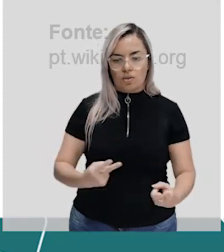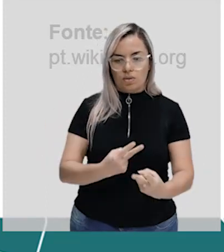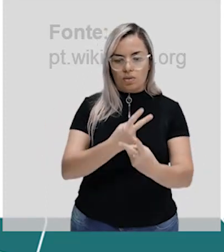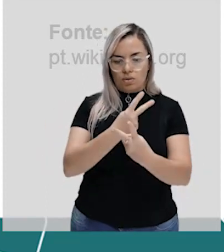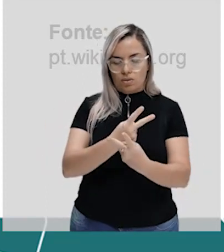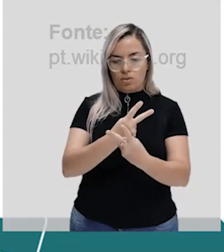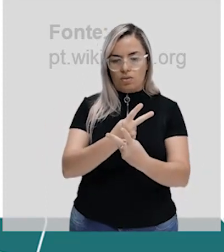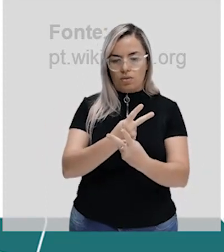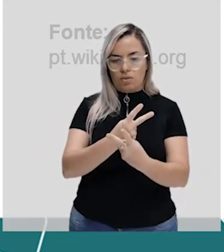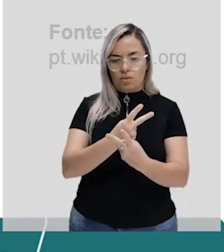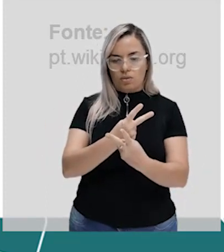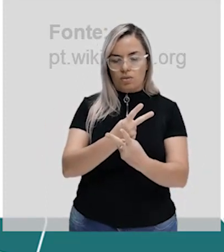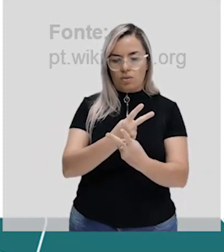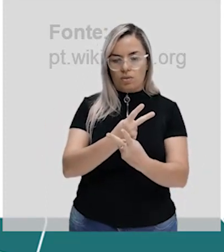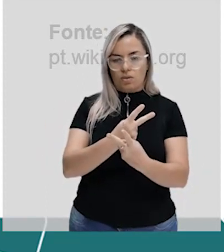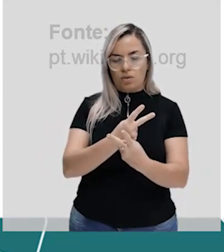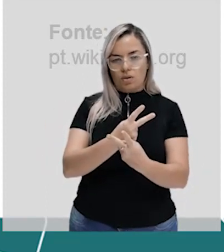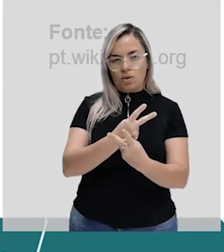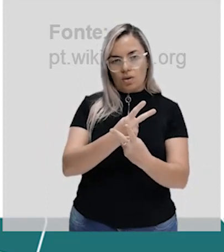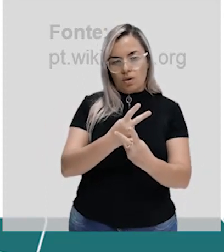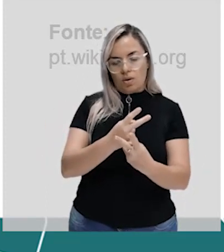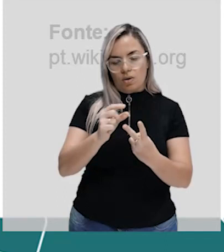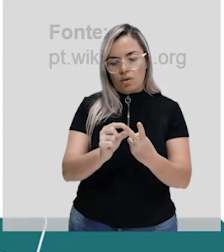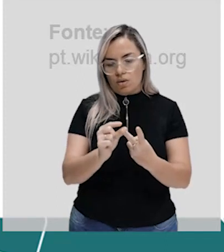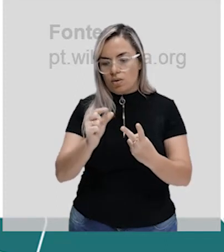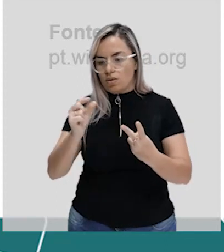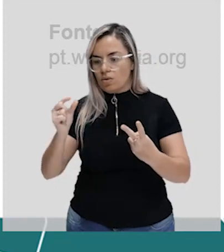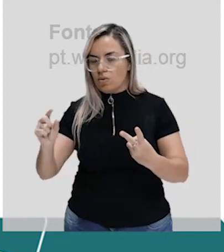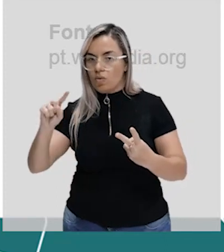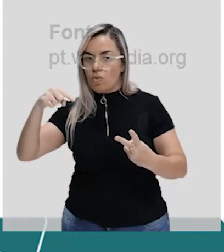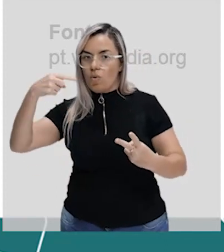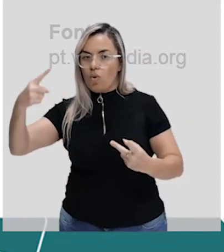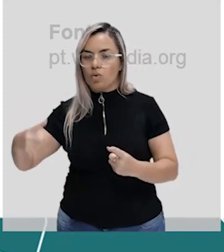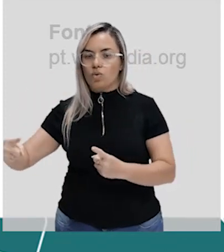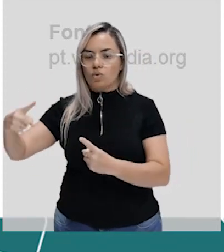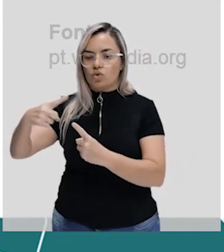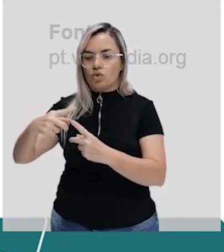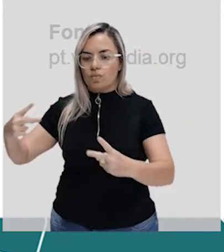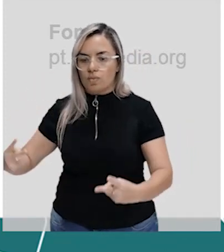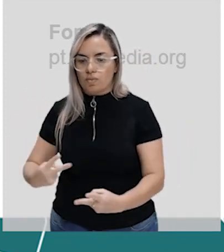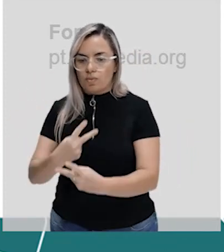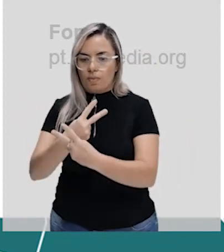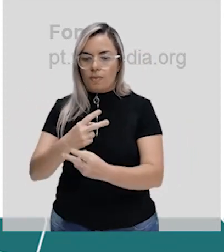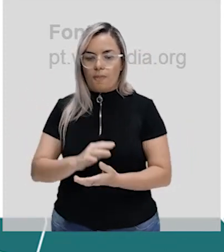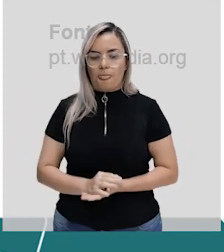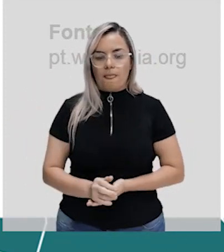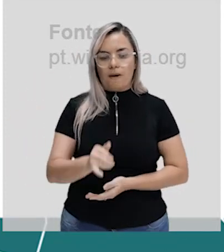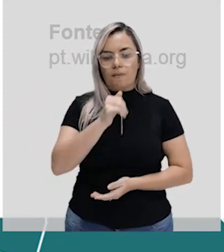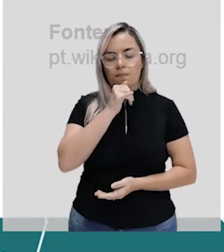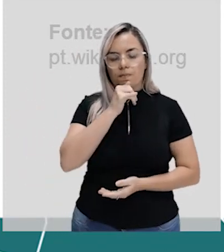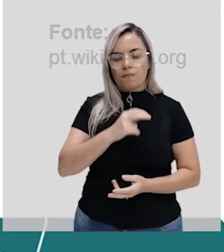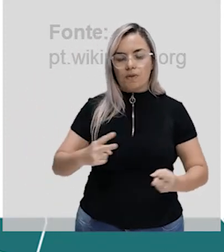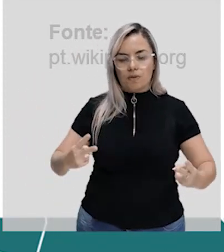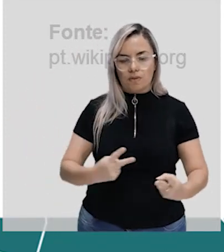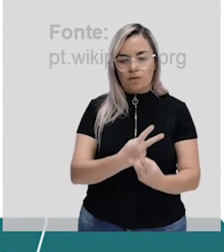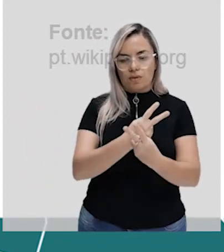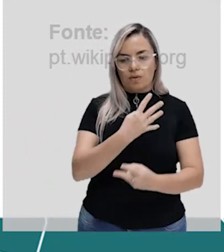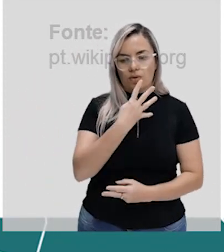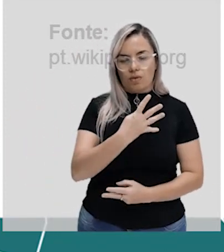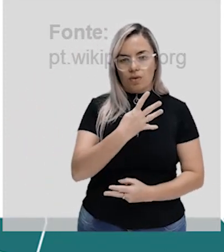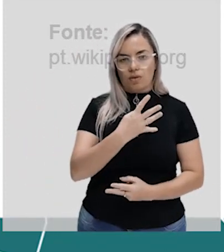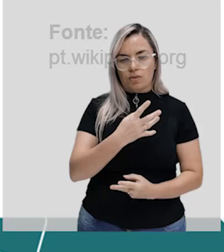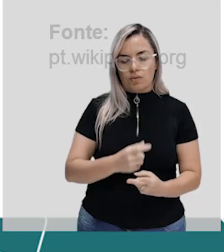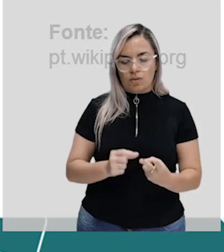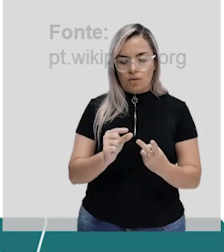com o cromossomo de outro tipo. Por exemplo, cromossomo número 4 troca de pedaço com o cromossomo número 20,